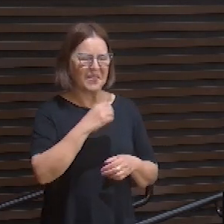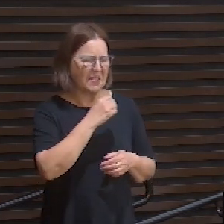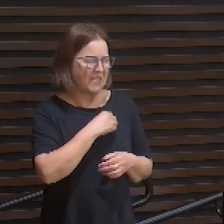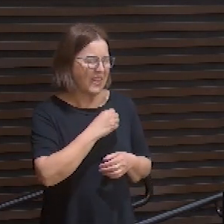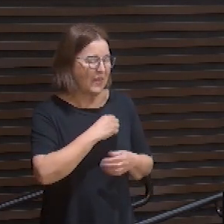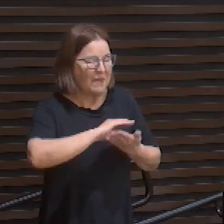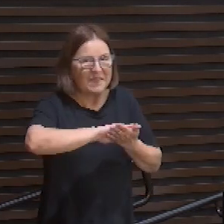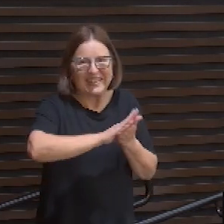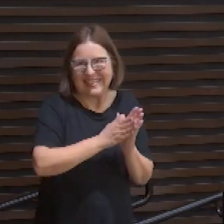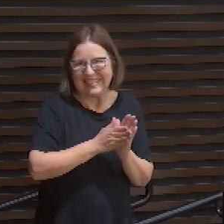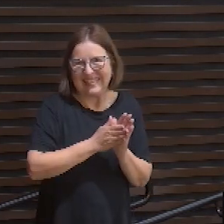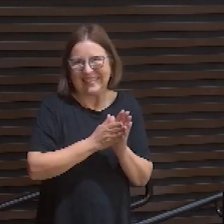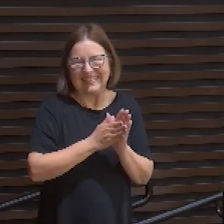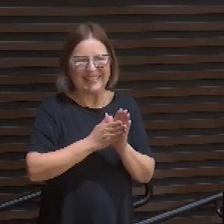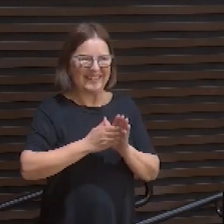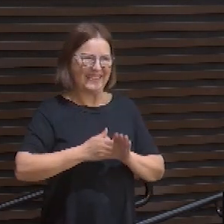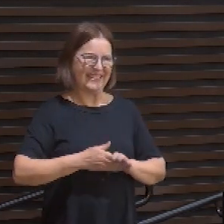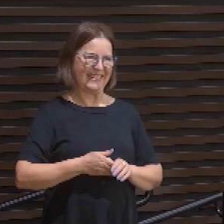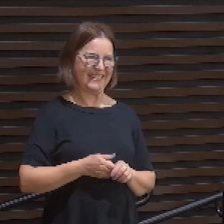pecado.